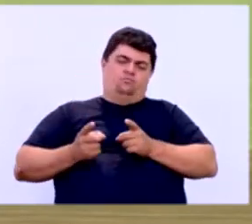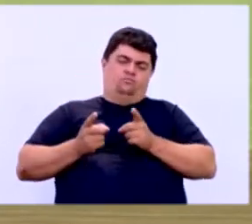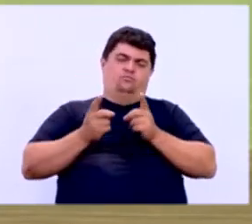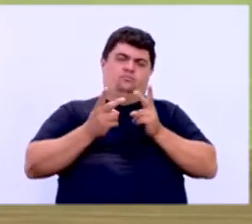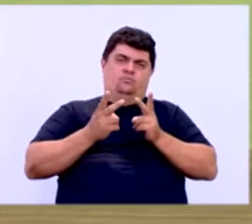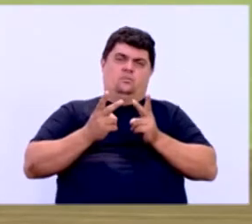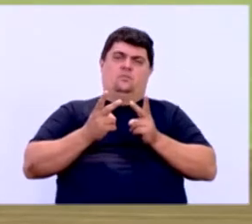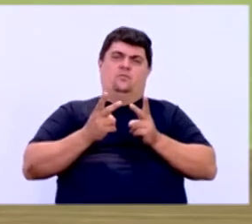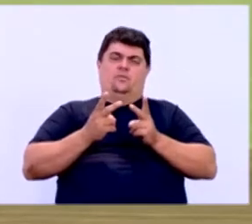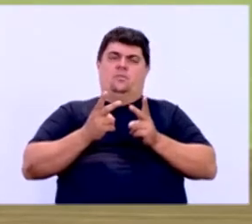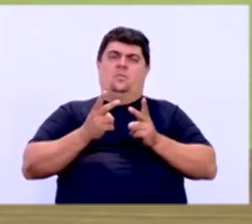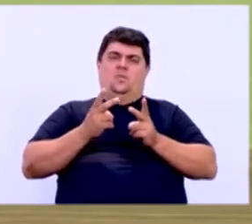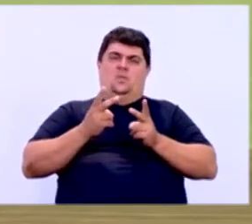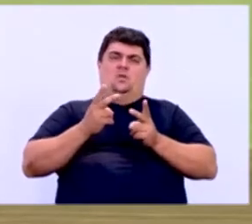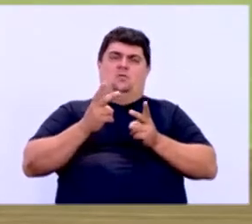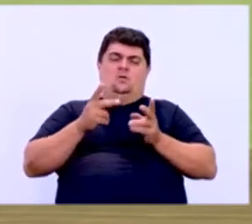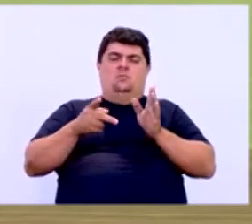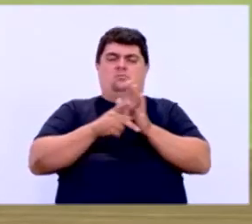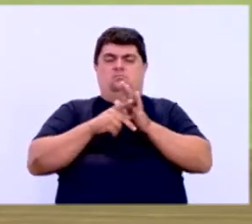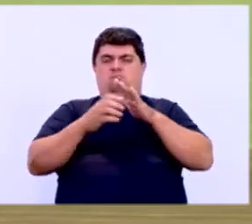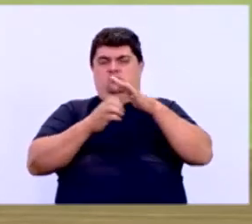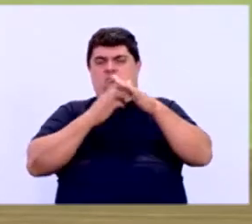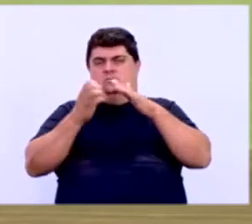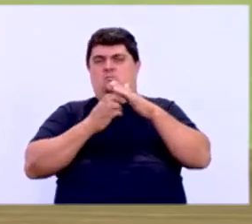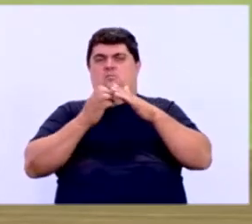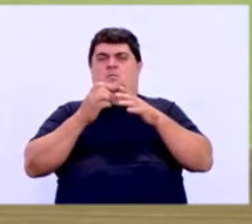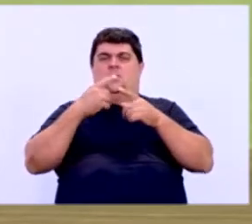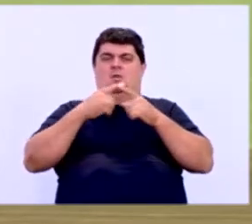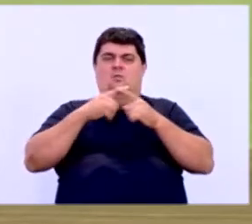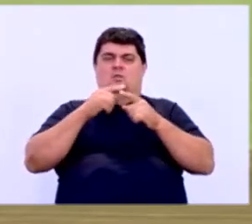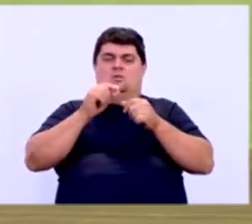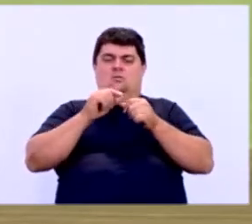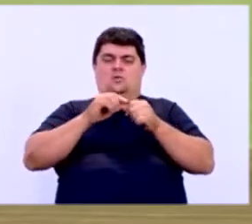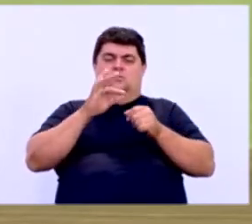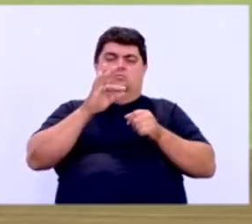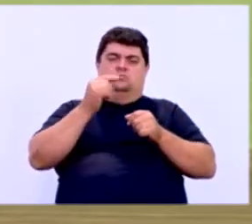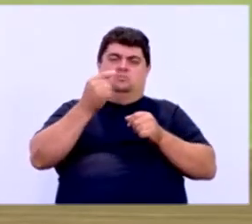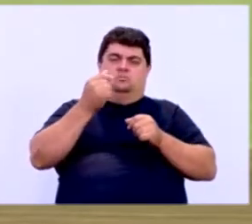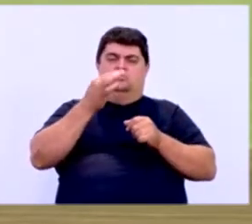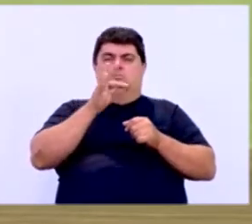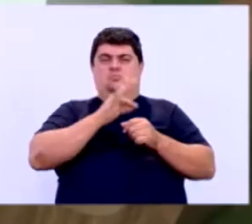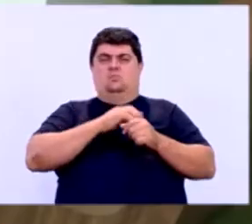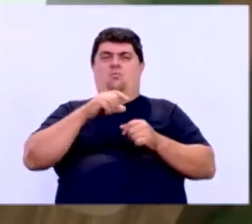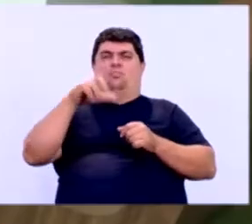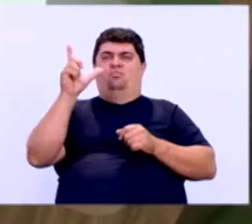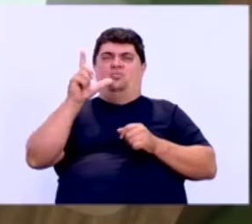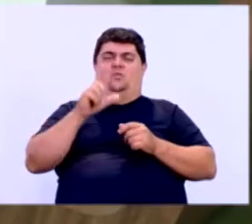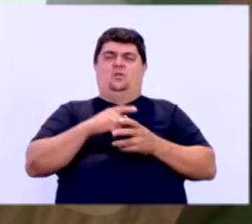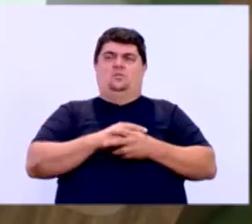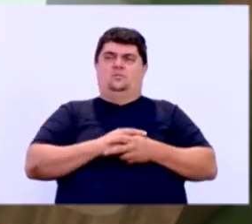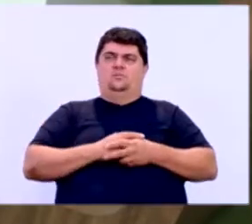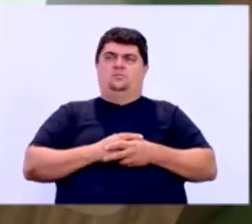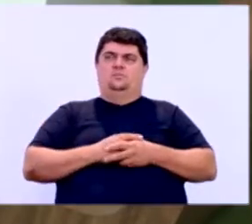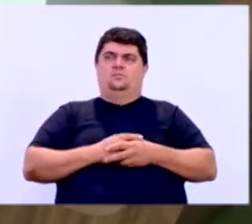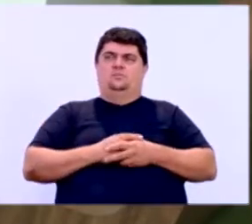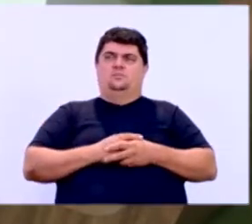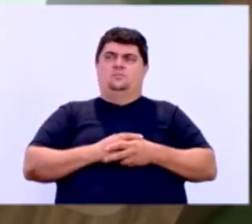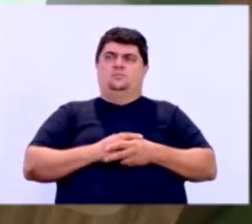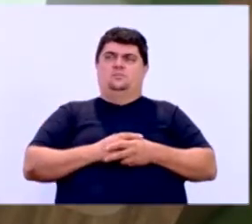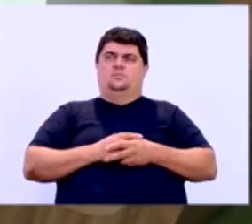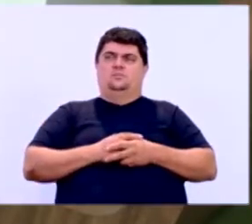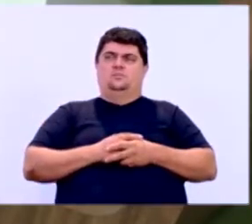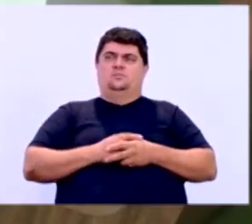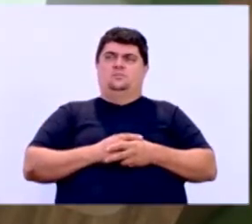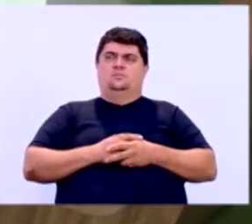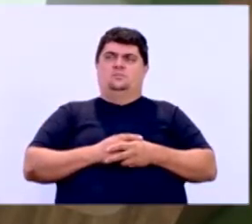vantajoso dispor de alguns bens da própria organização para gerar esse caixa que a empresa estava precisando. Beleza, beleza. Obrigado, professor Igor. Muito bom,